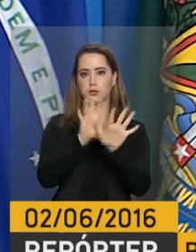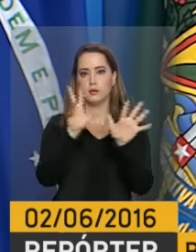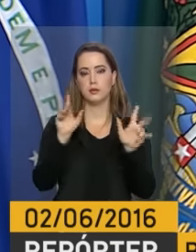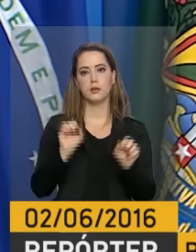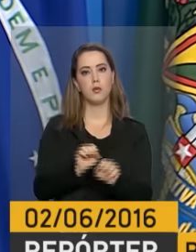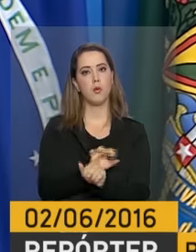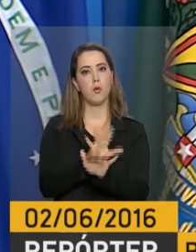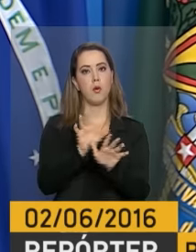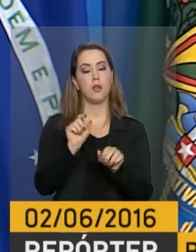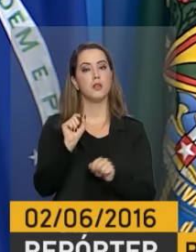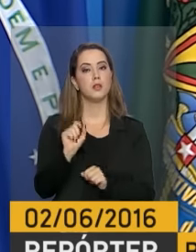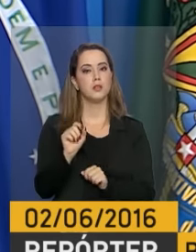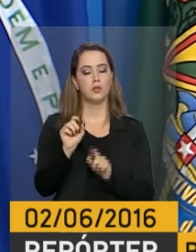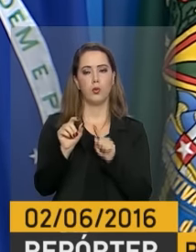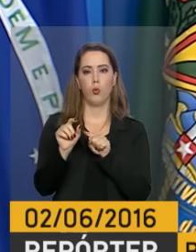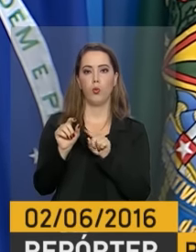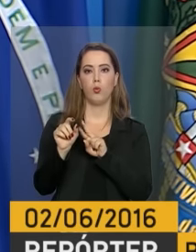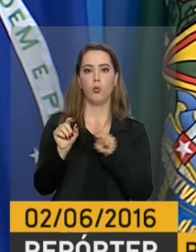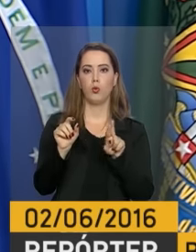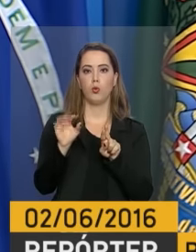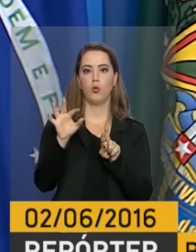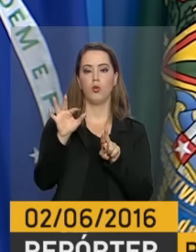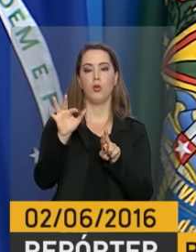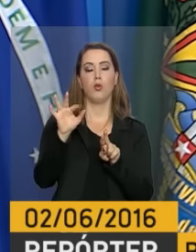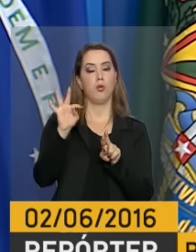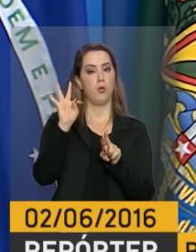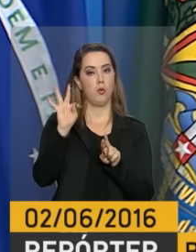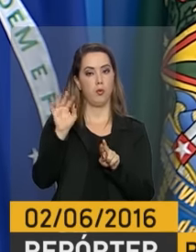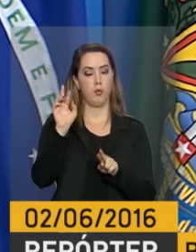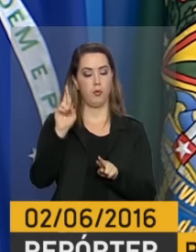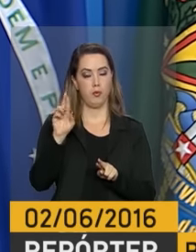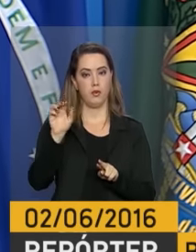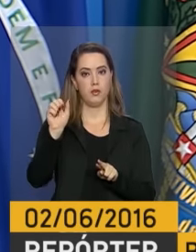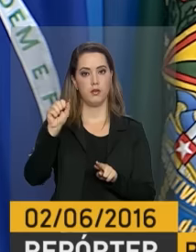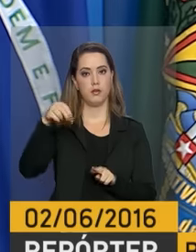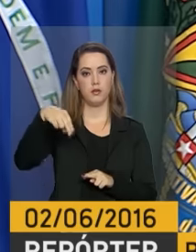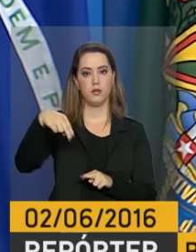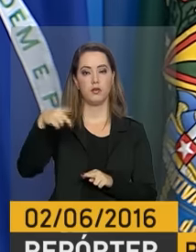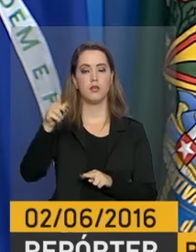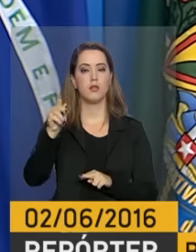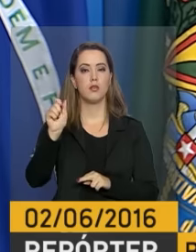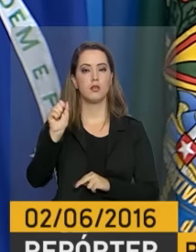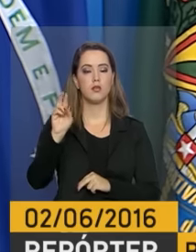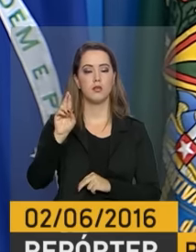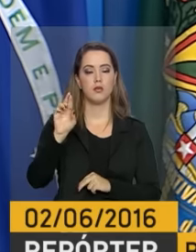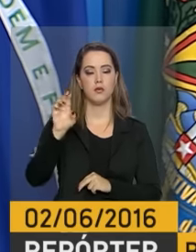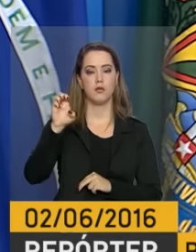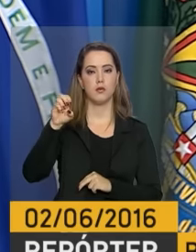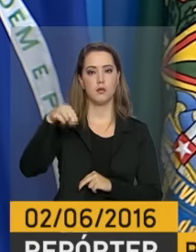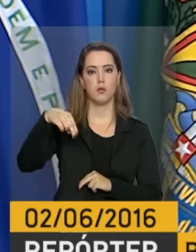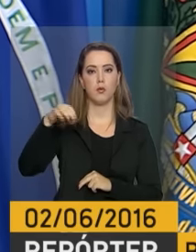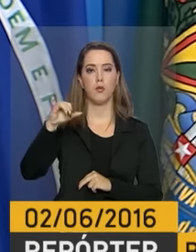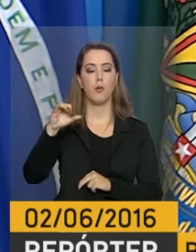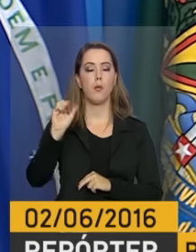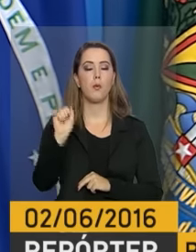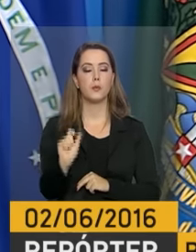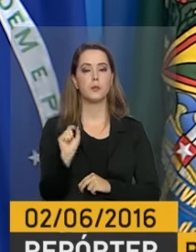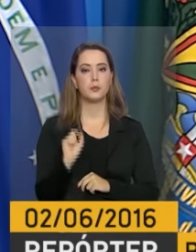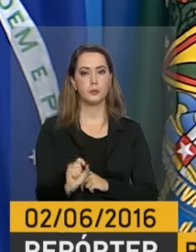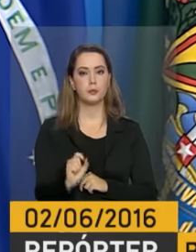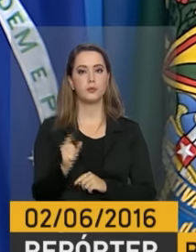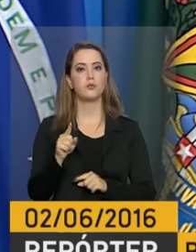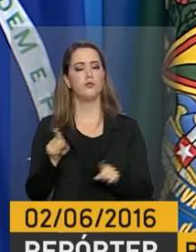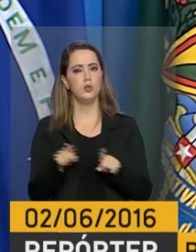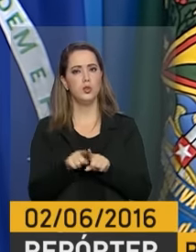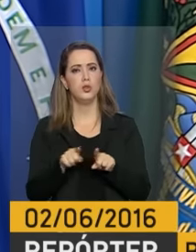da Constituição e verificamos o princípio da legalidade, da impessoalidade, da moralidade, da publicidade e